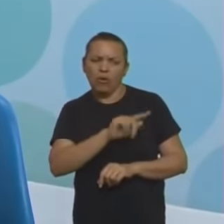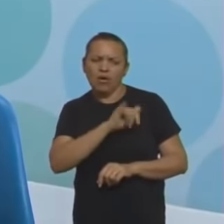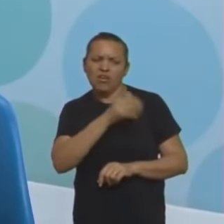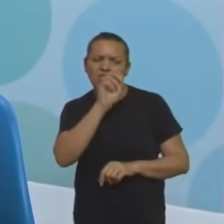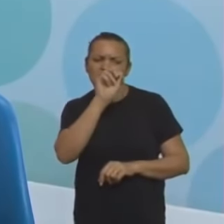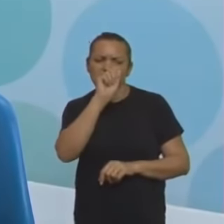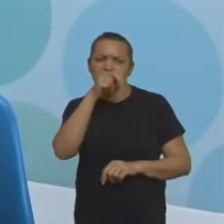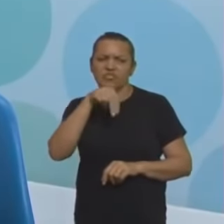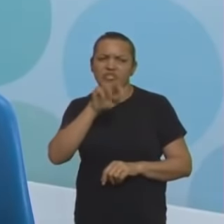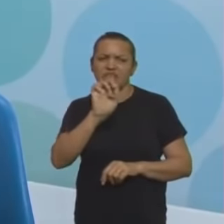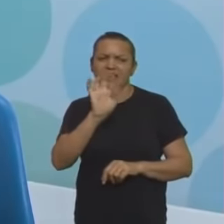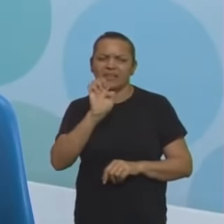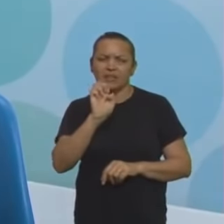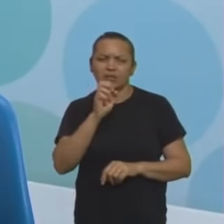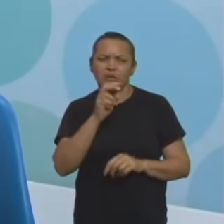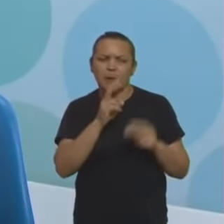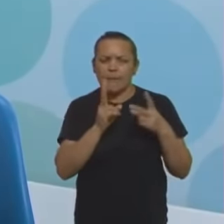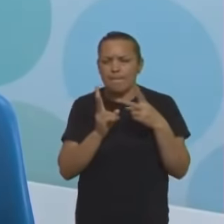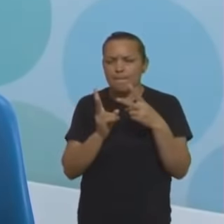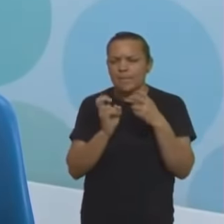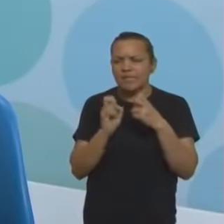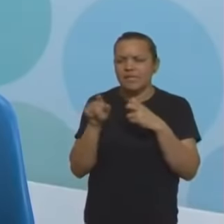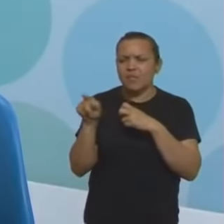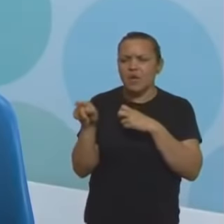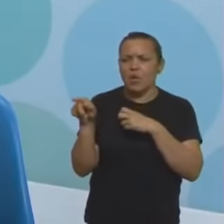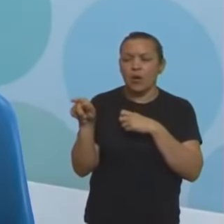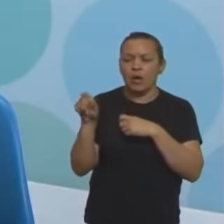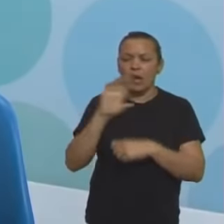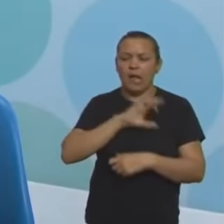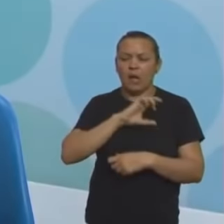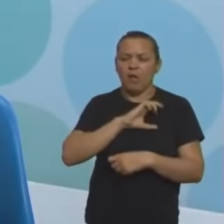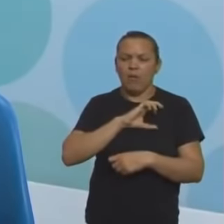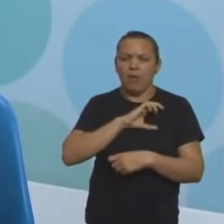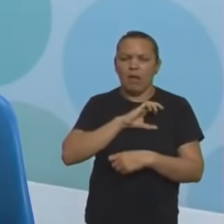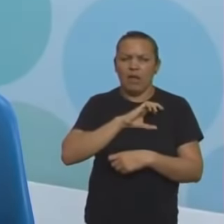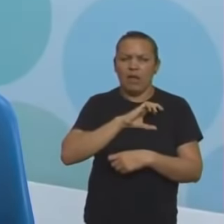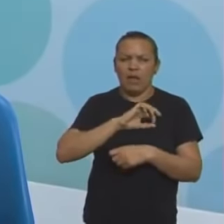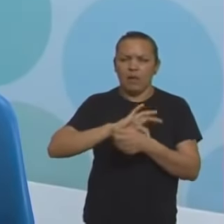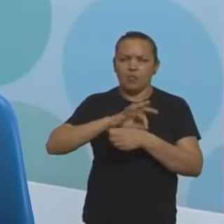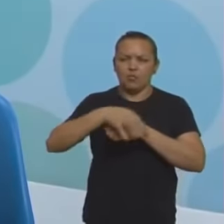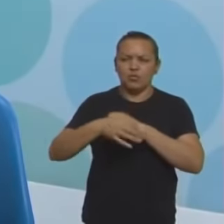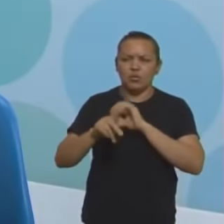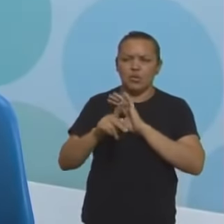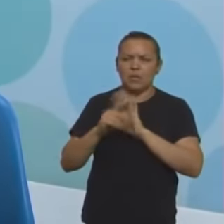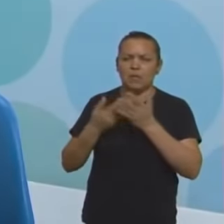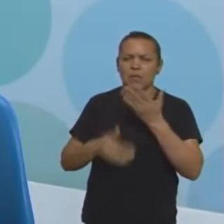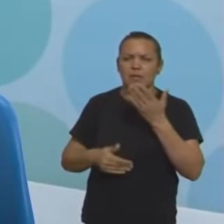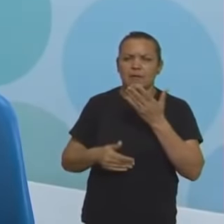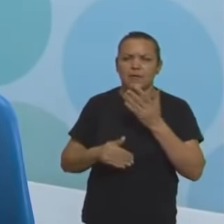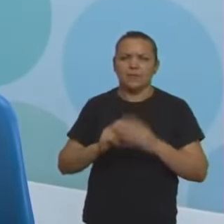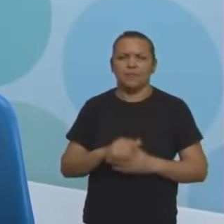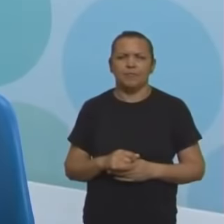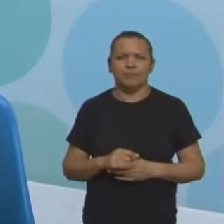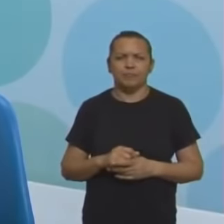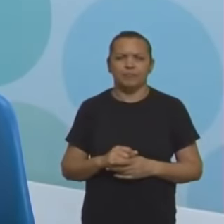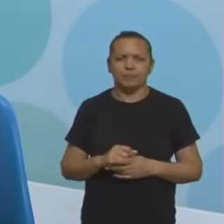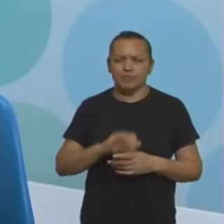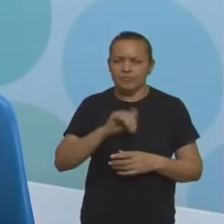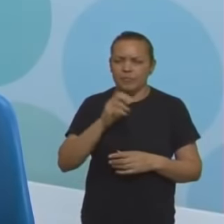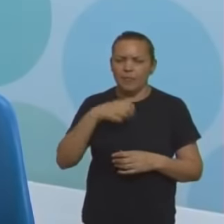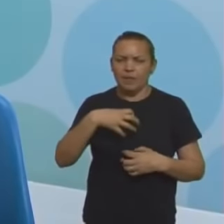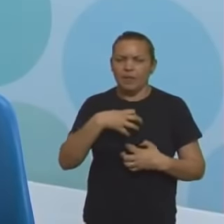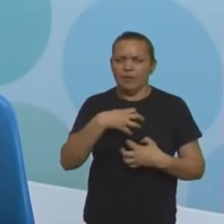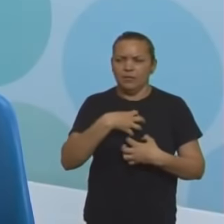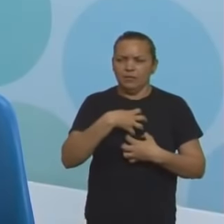quando ela presenciou essa cena. De repente, Janete